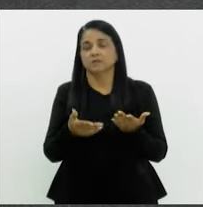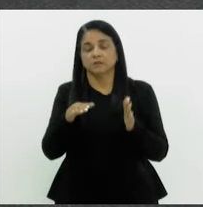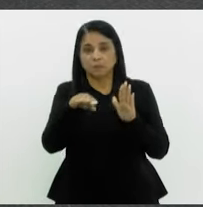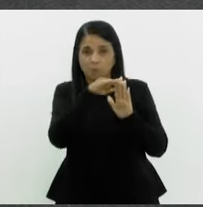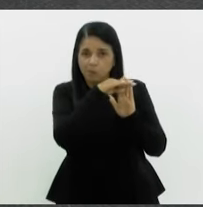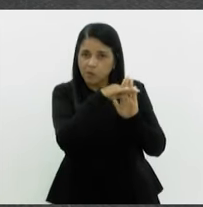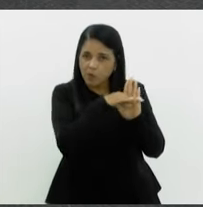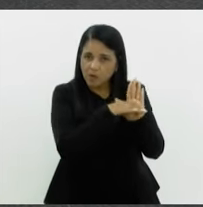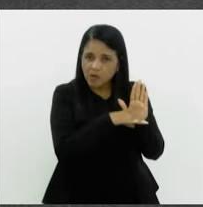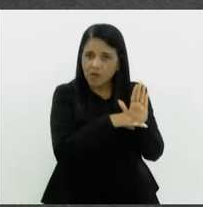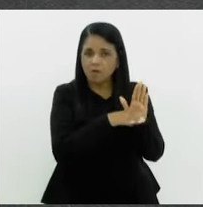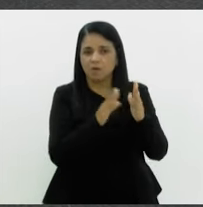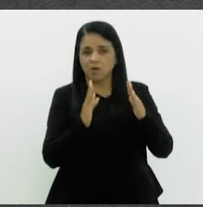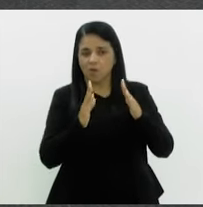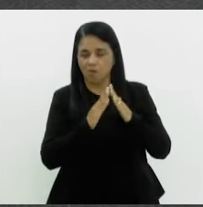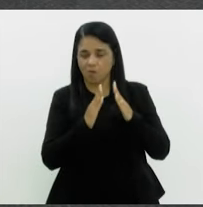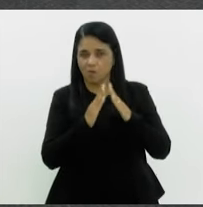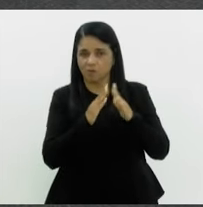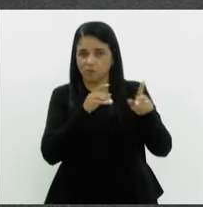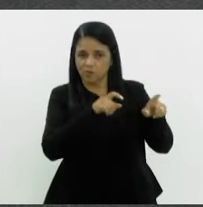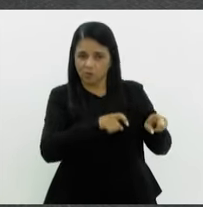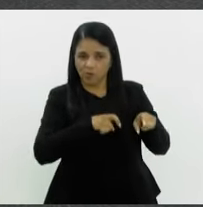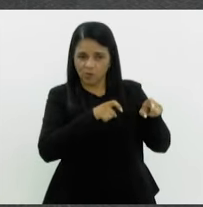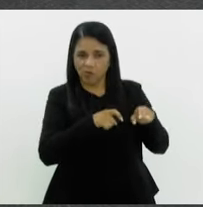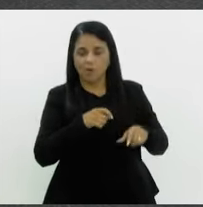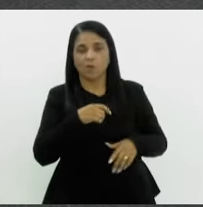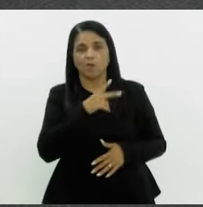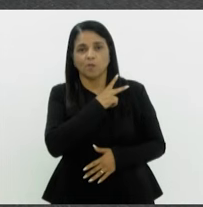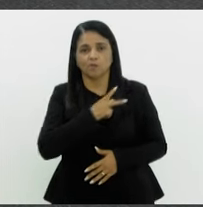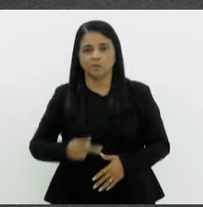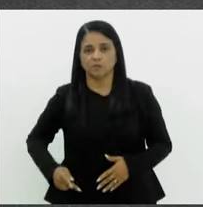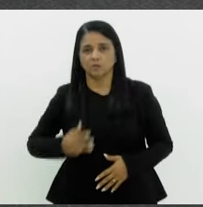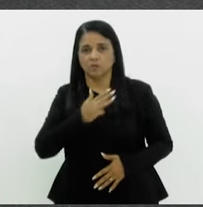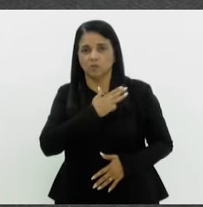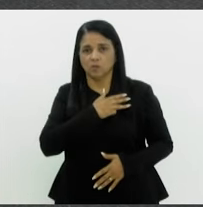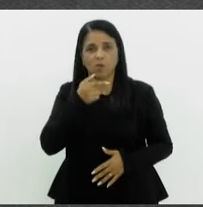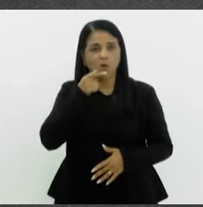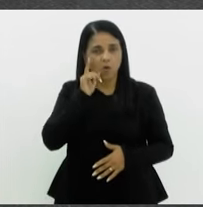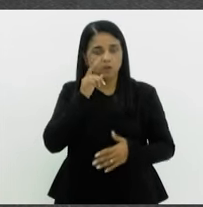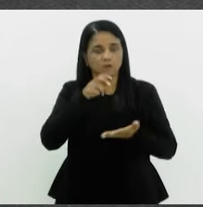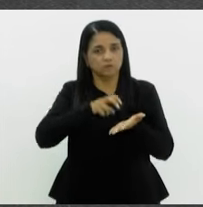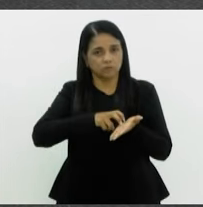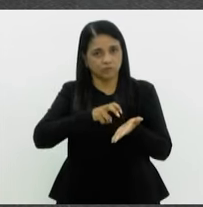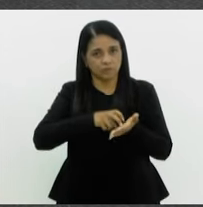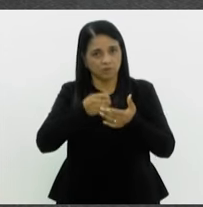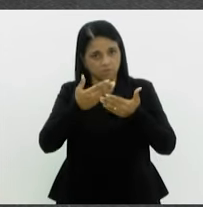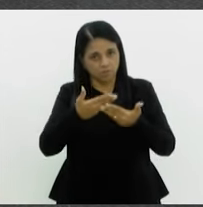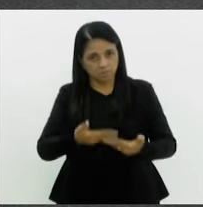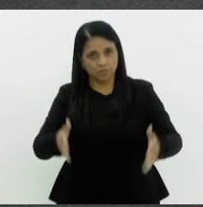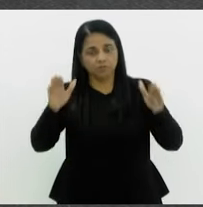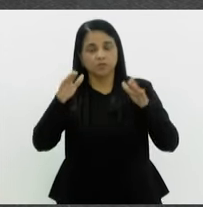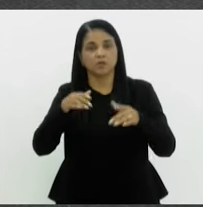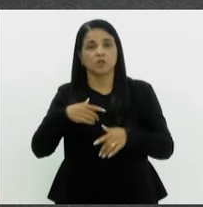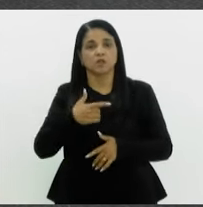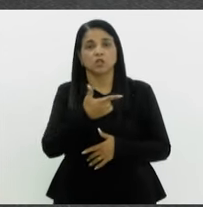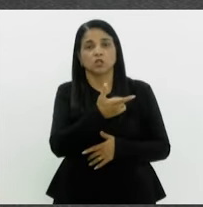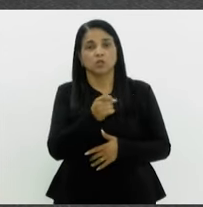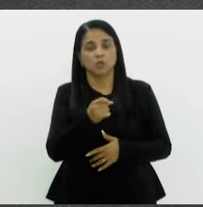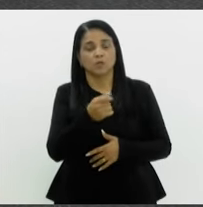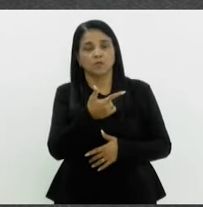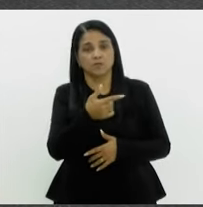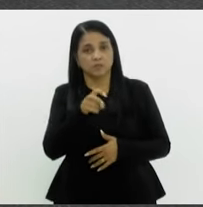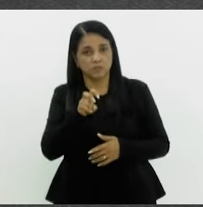programa de moradia rural que o presidente Lula lançou ontem tem como objetivo, até o ano de